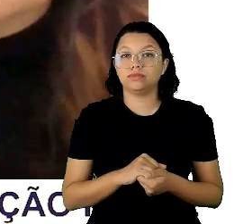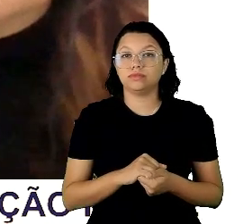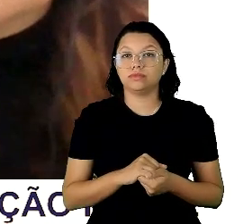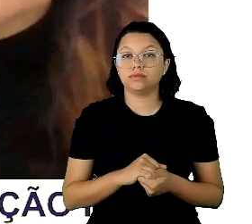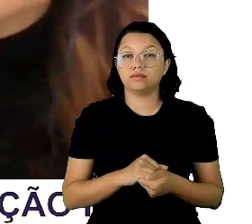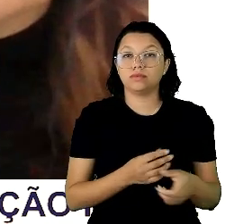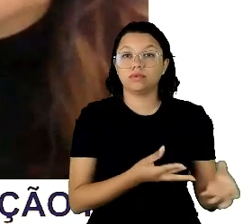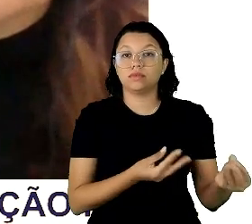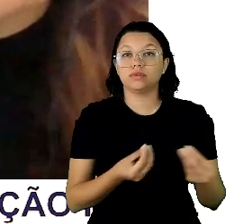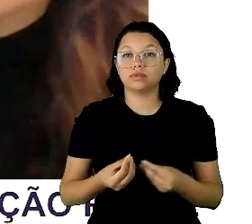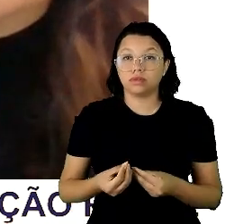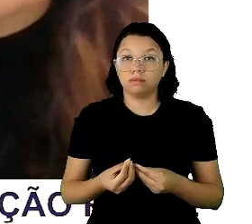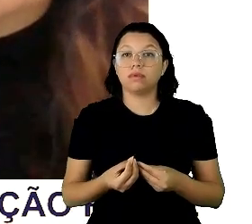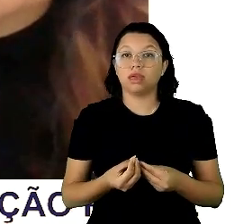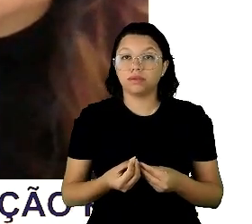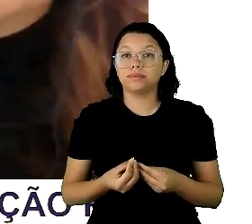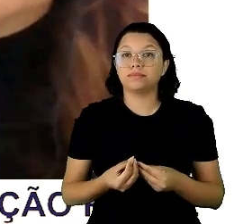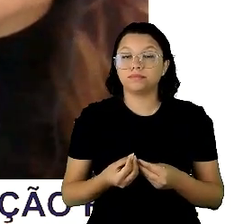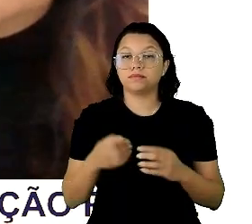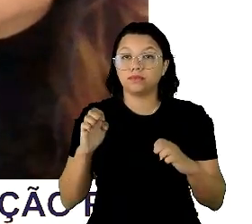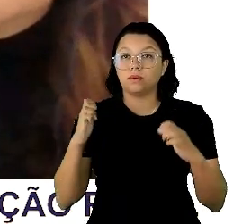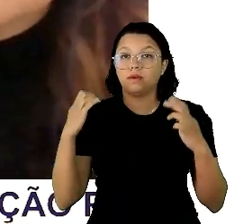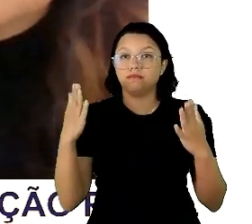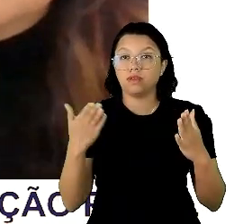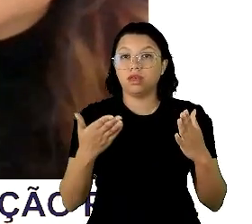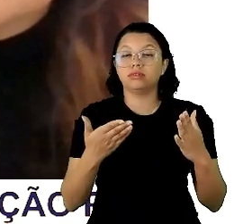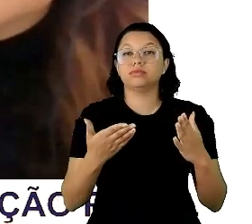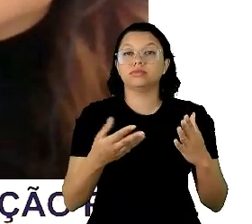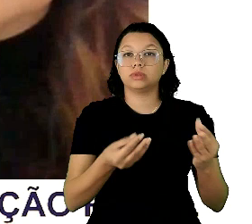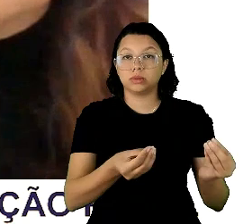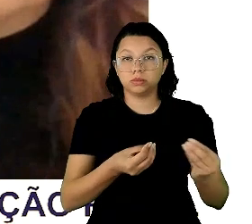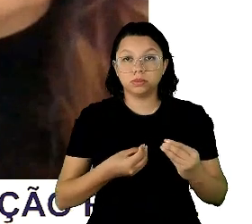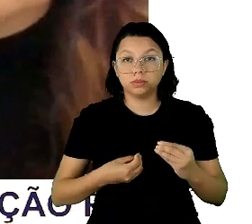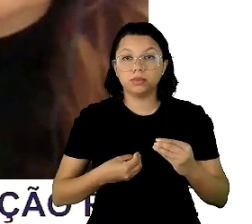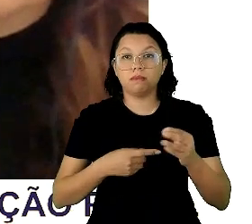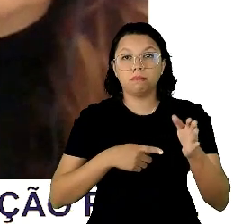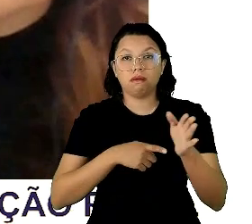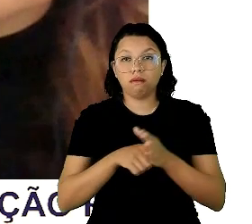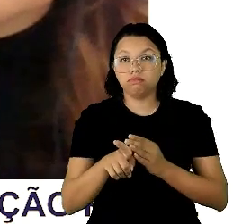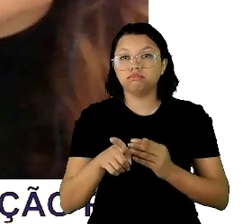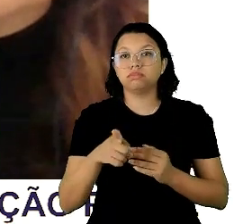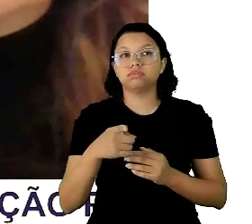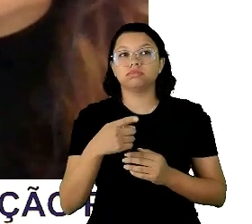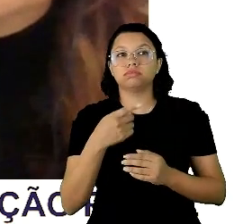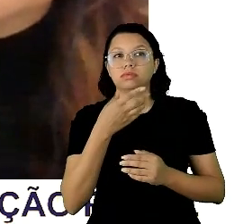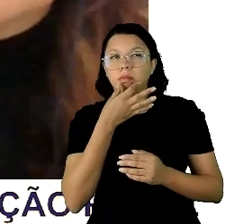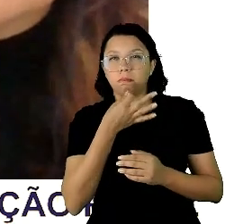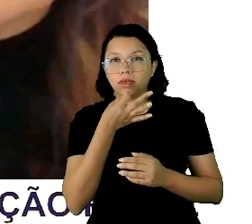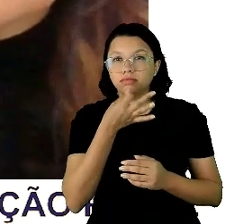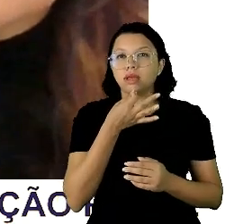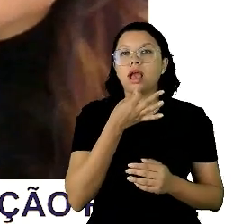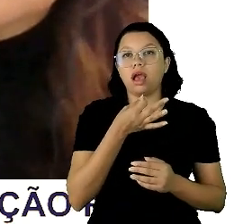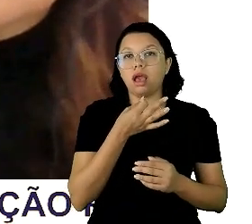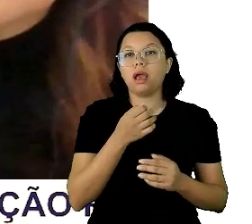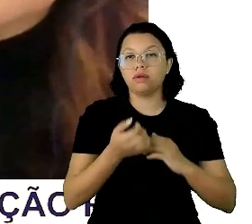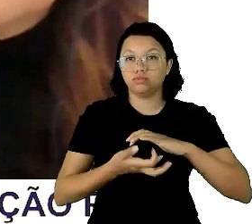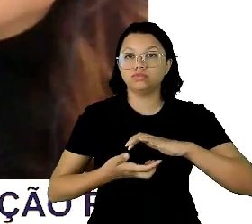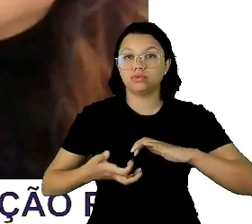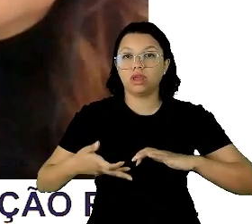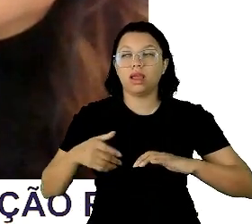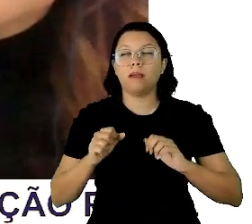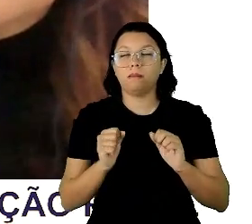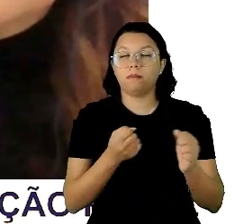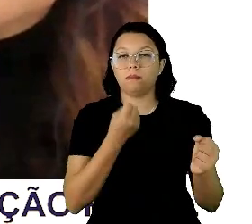durante o evento perguntas, comentários no chat, e elas são sempre muito bem-vindas, porque tornam o nosso